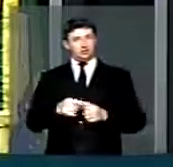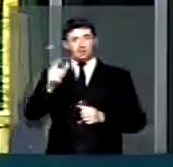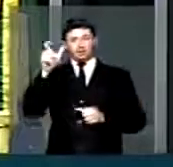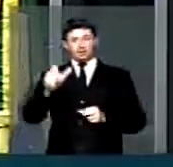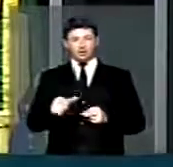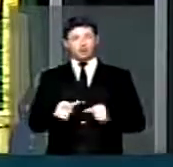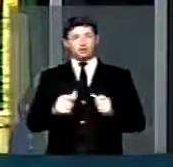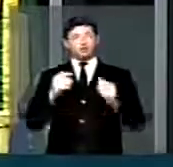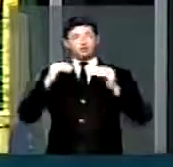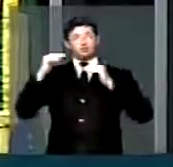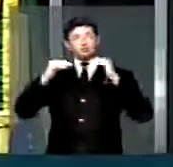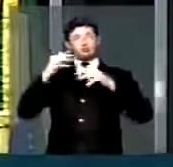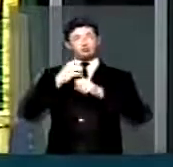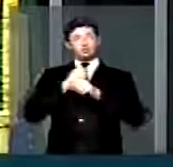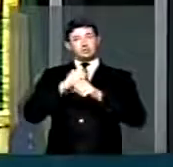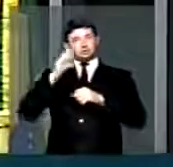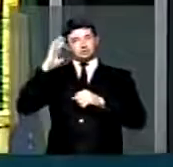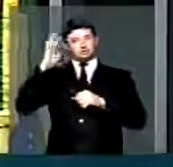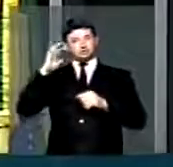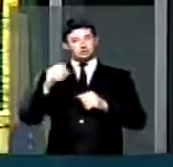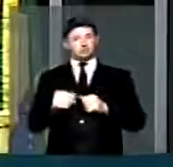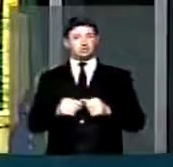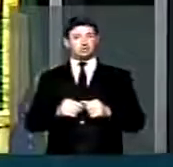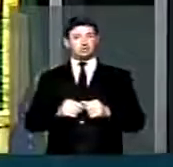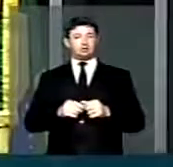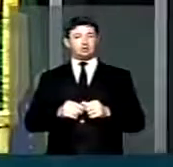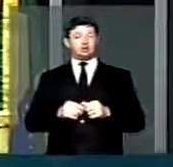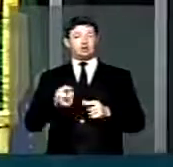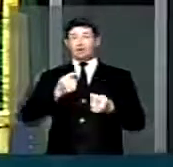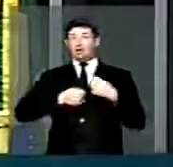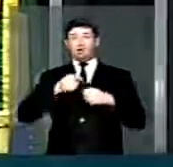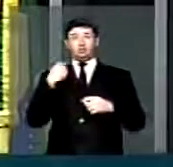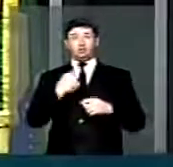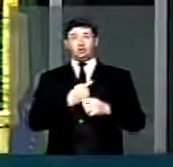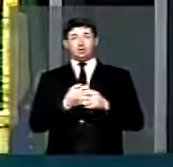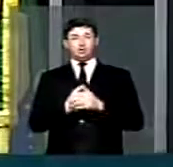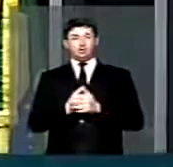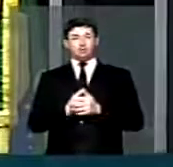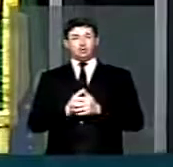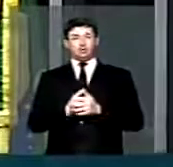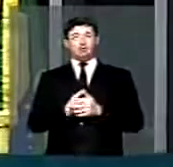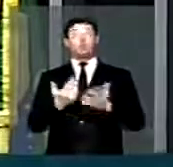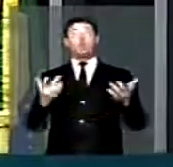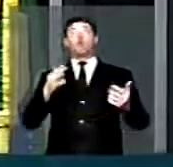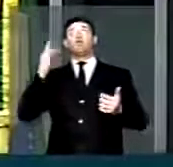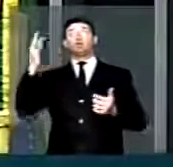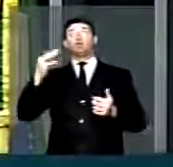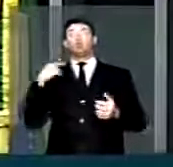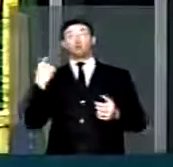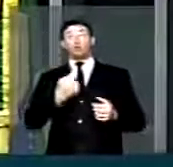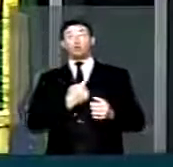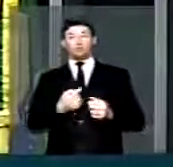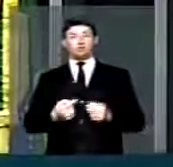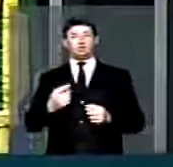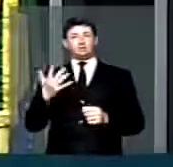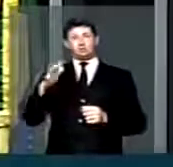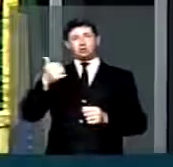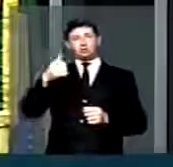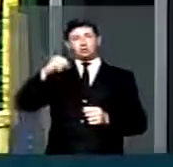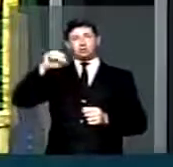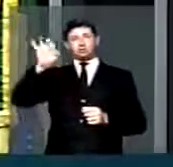de medir a tendência da nossa economia. Que futuro esperamos? Ela está em torno de